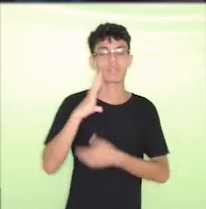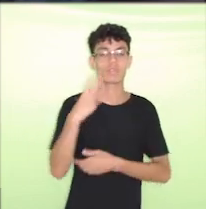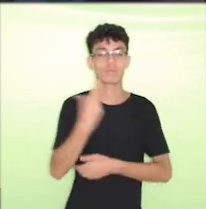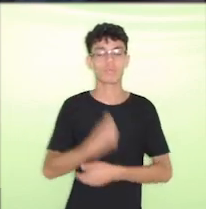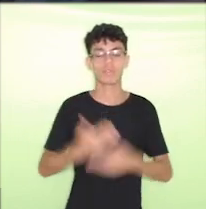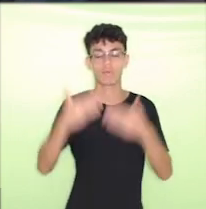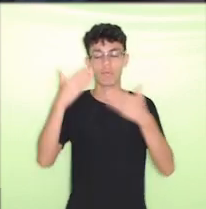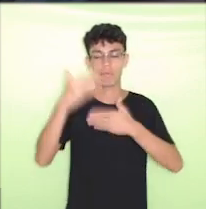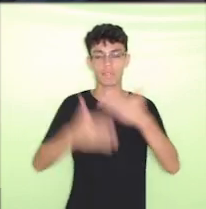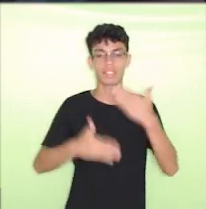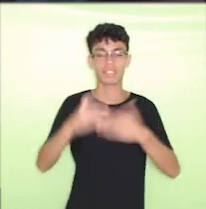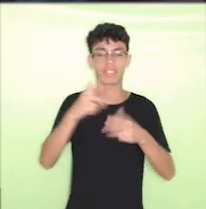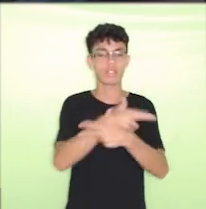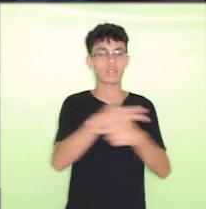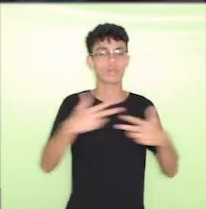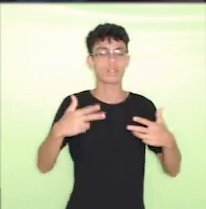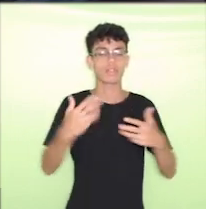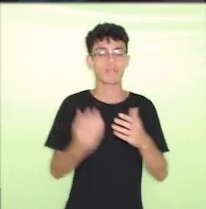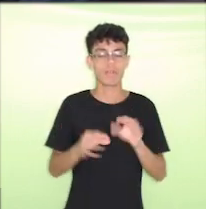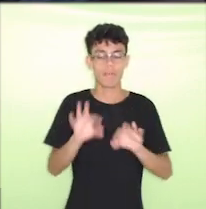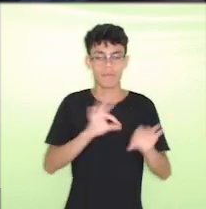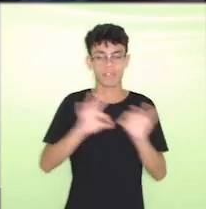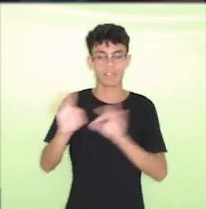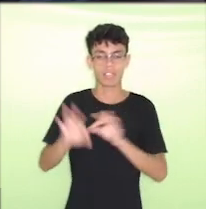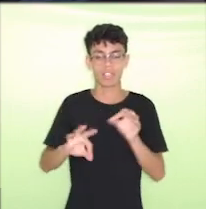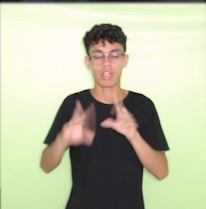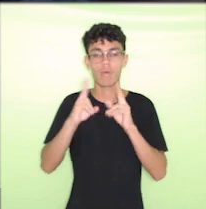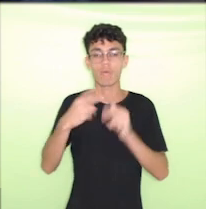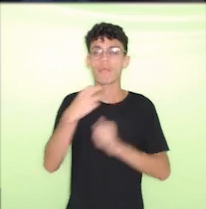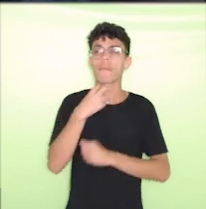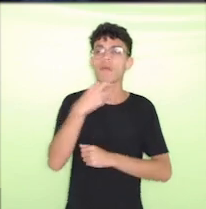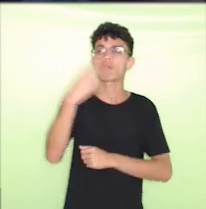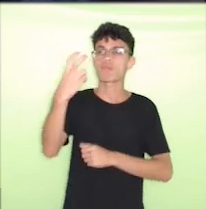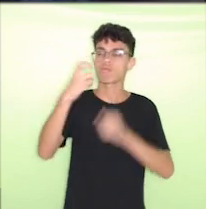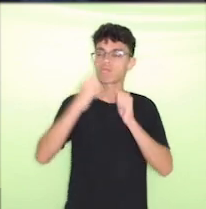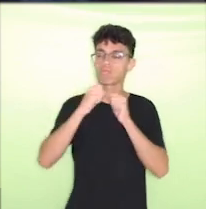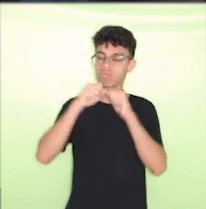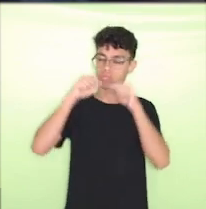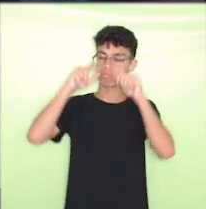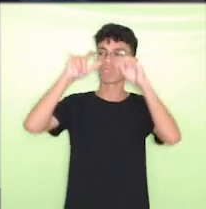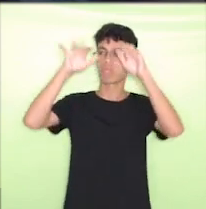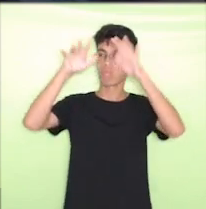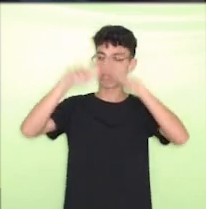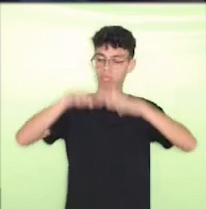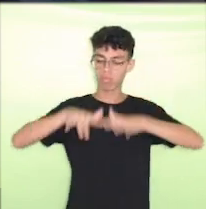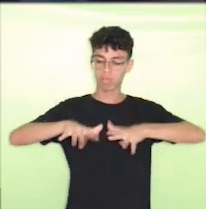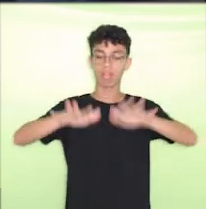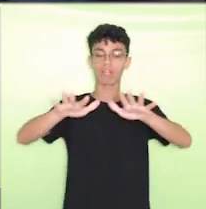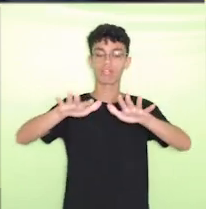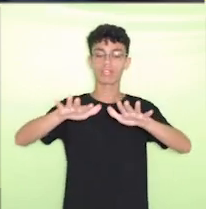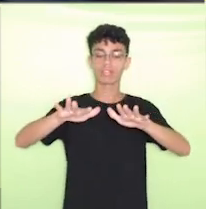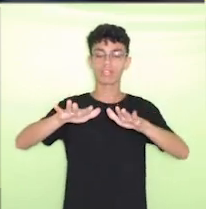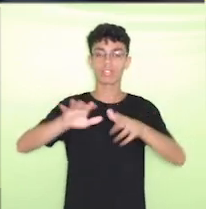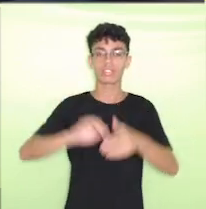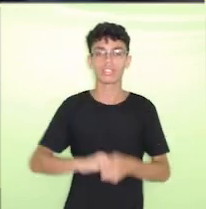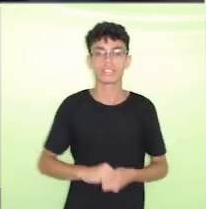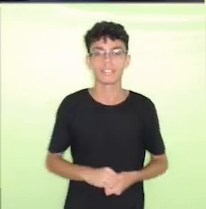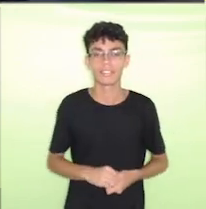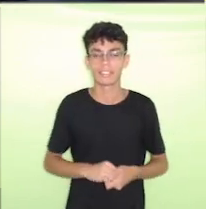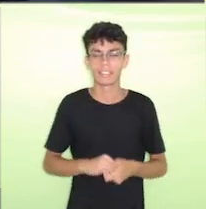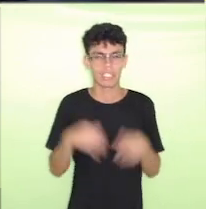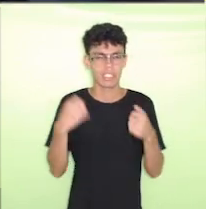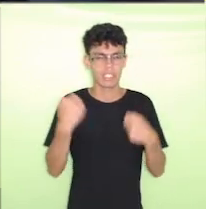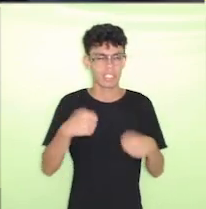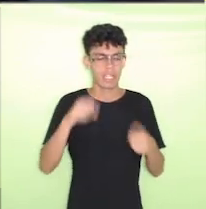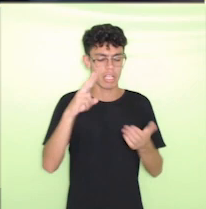se formando. Assim como um grito. Um grito que se abre e subitamente abrange o mar. Será preciso